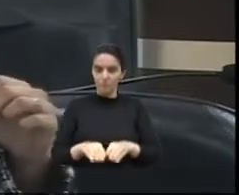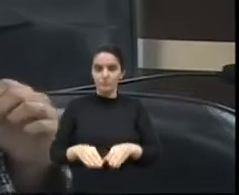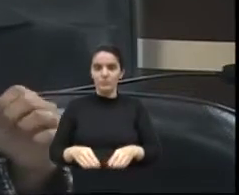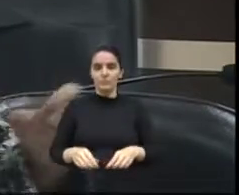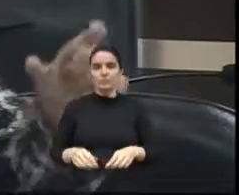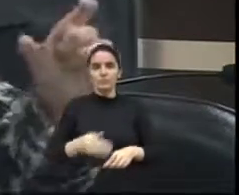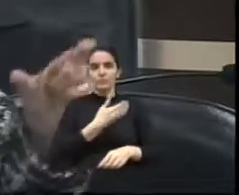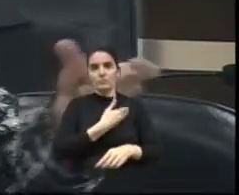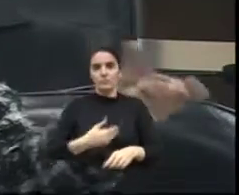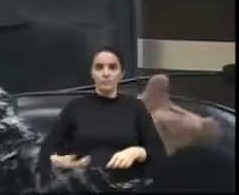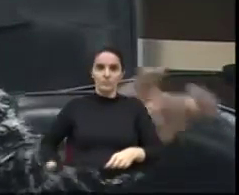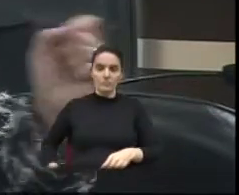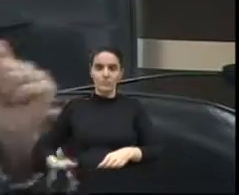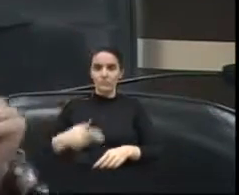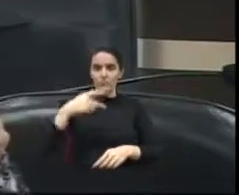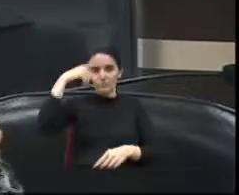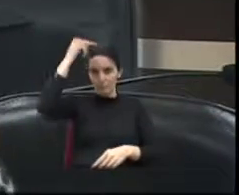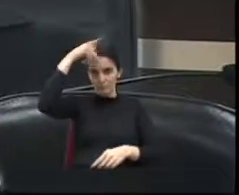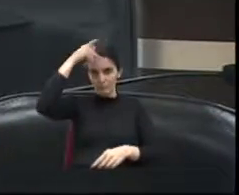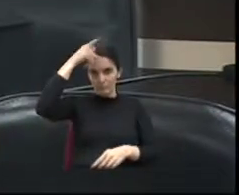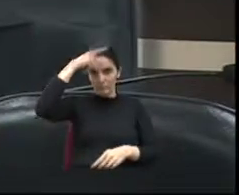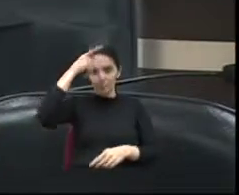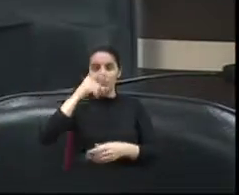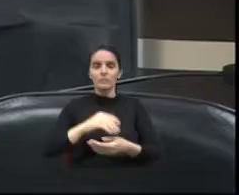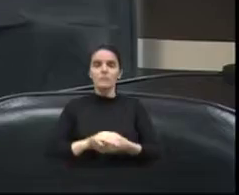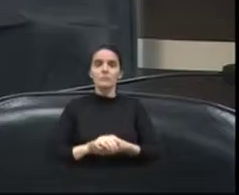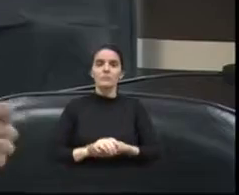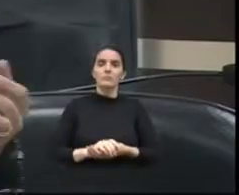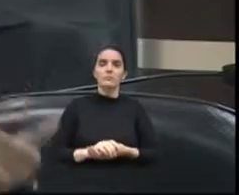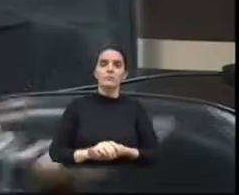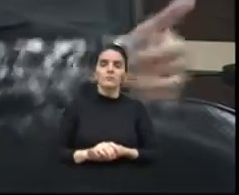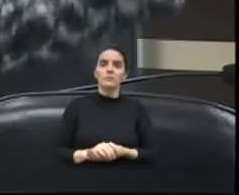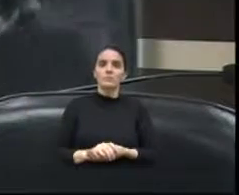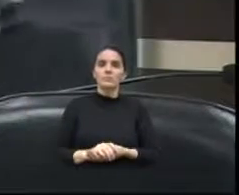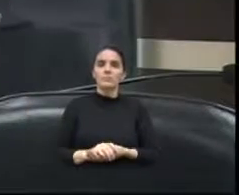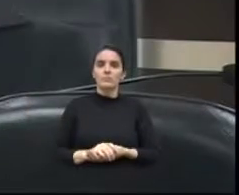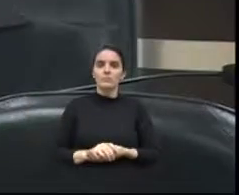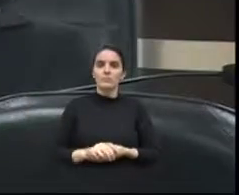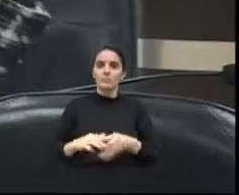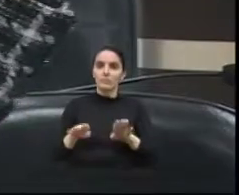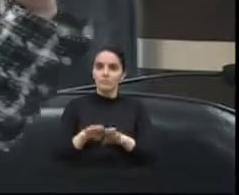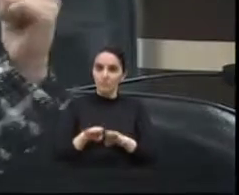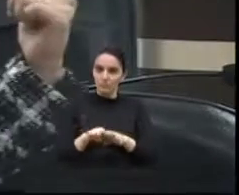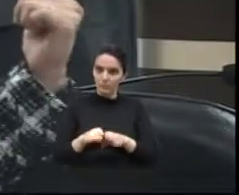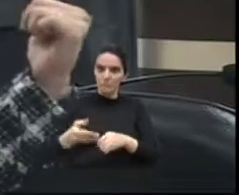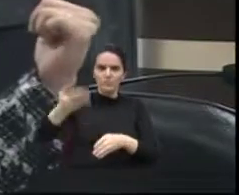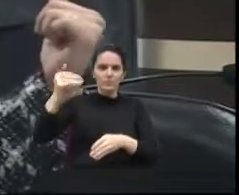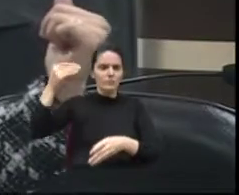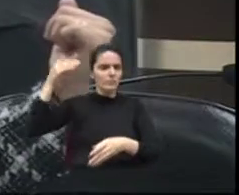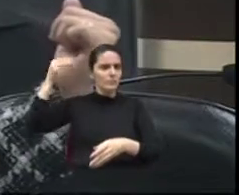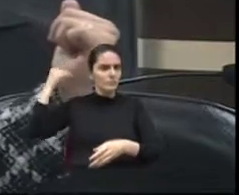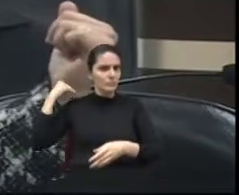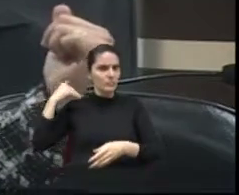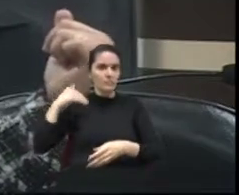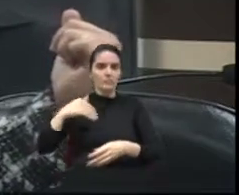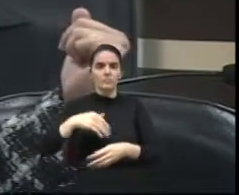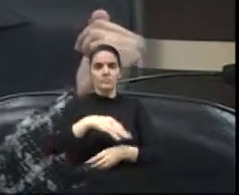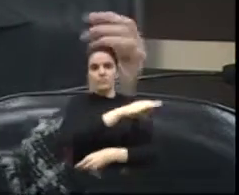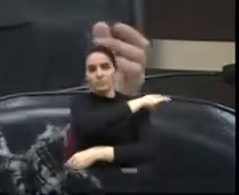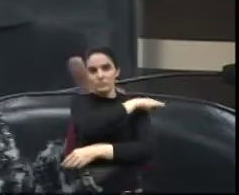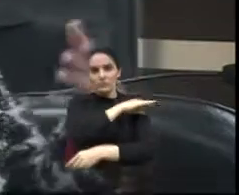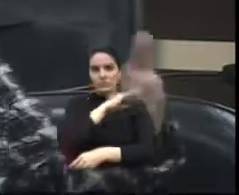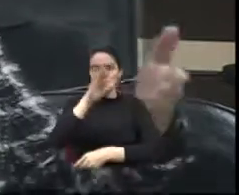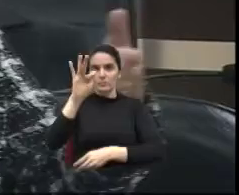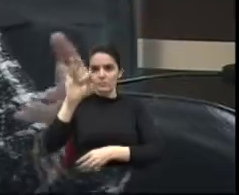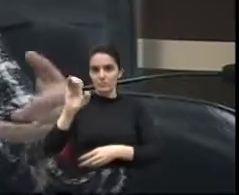governo Radiche, das agências da contratação, no governo ainda anterior da gestão Félix, de